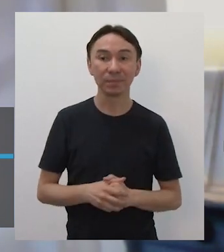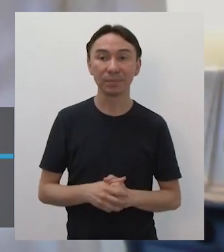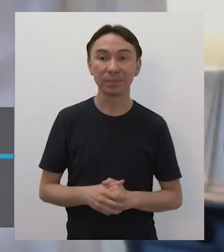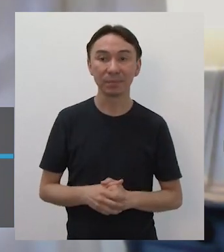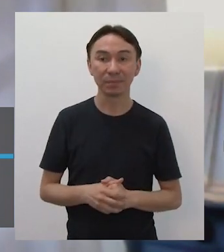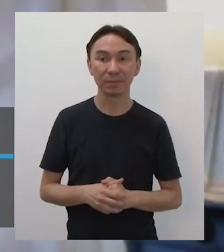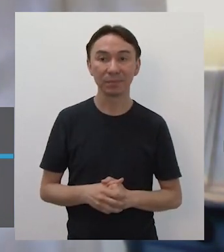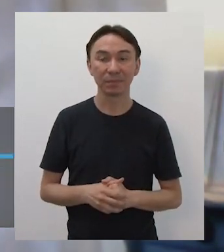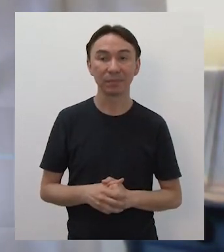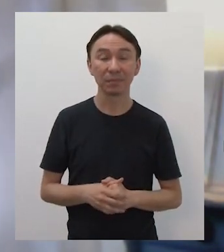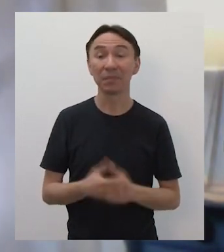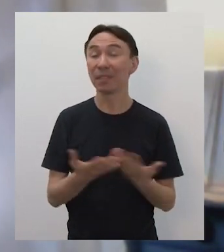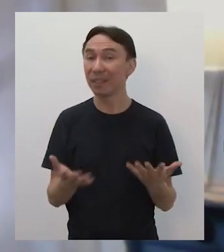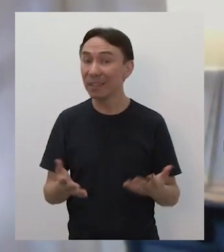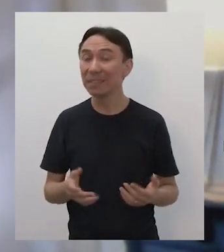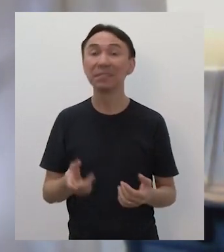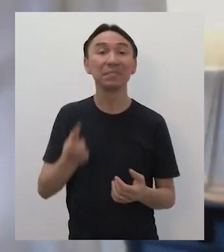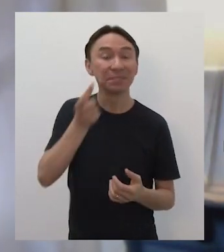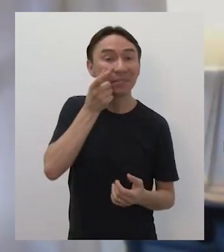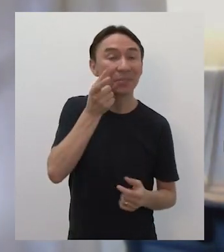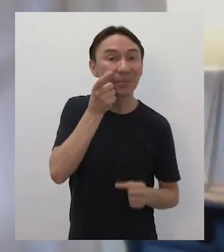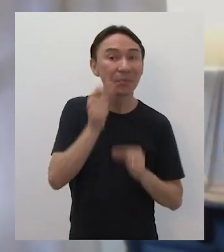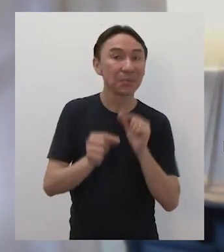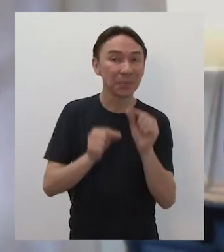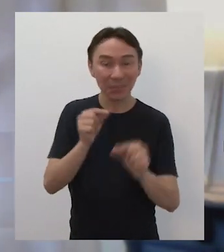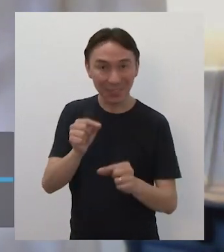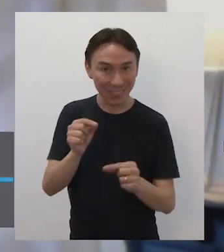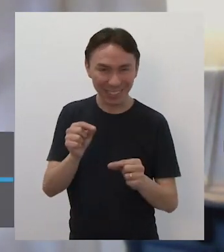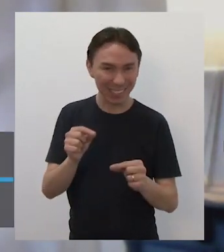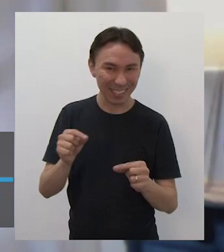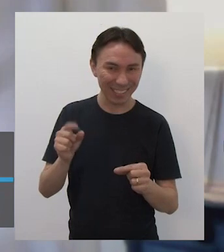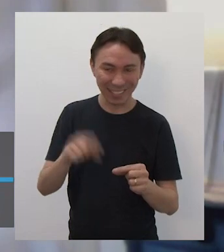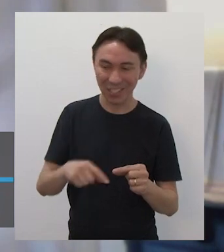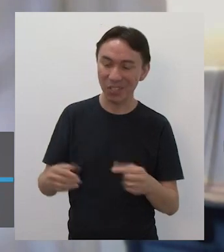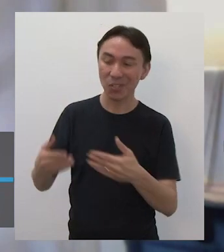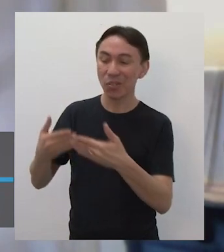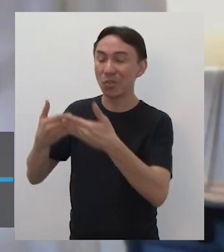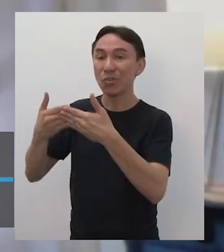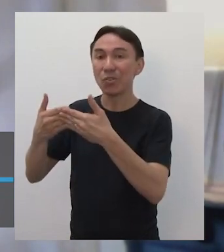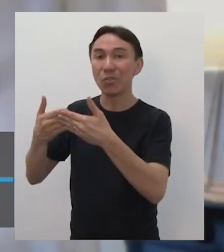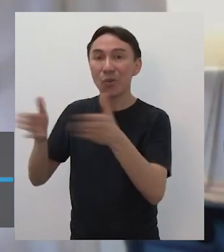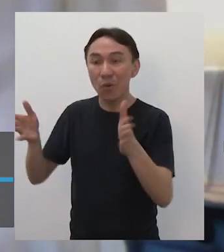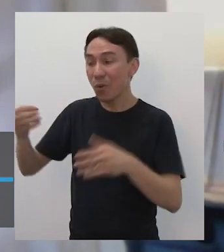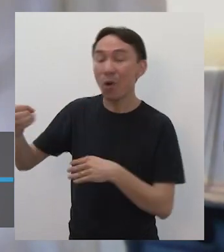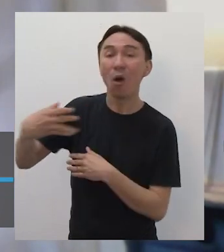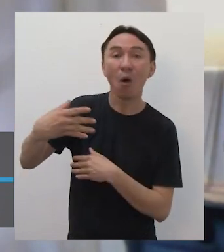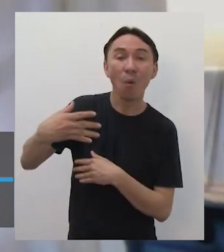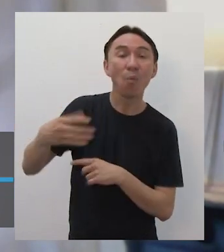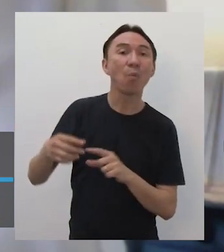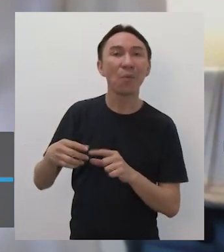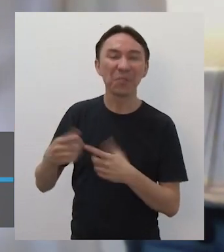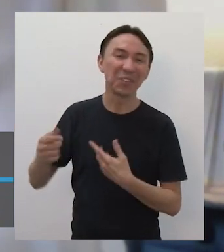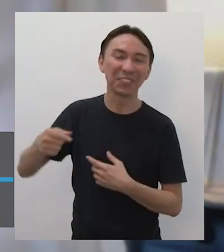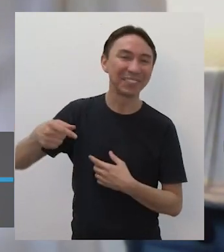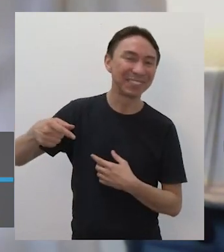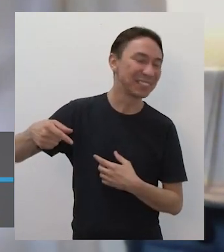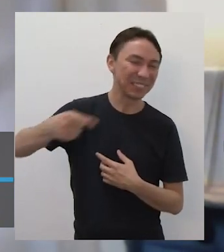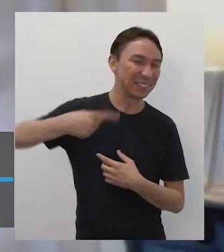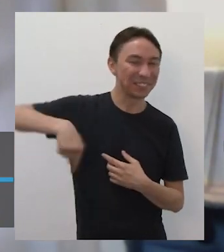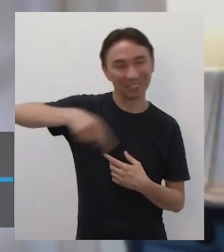achei interessante como a gente falando de abertura ao novo, o bate-papo, ele sempre, por